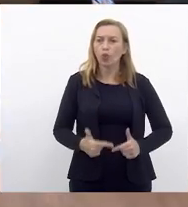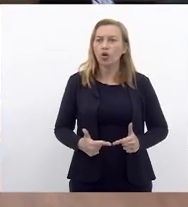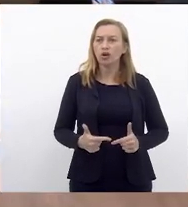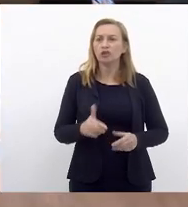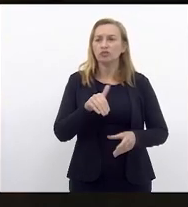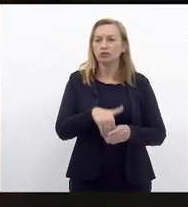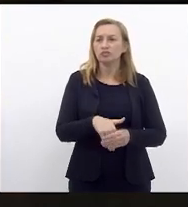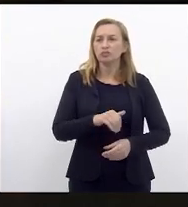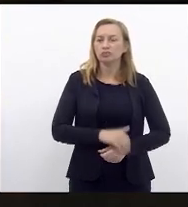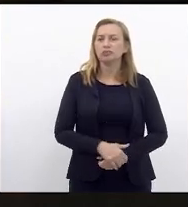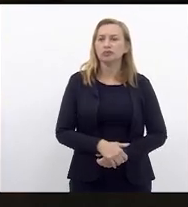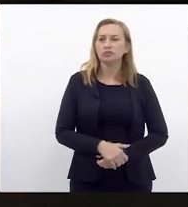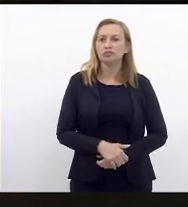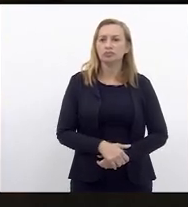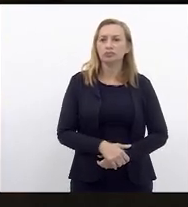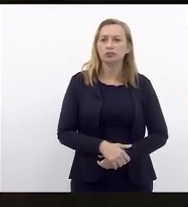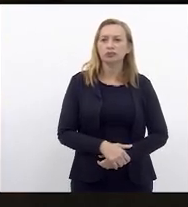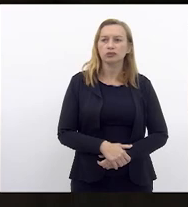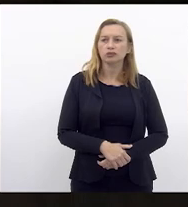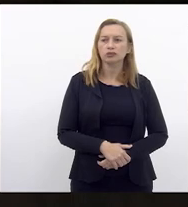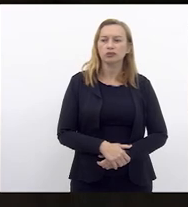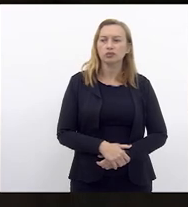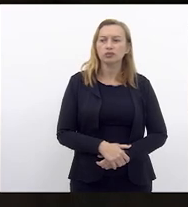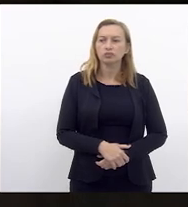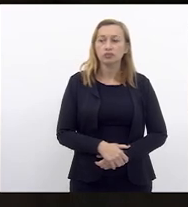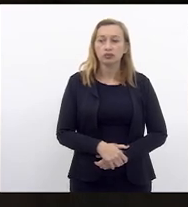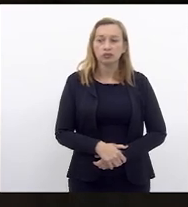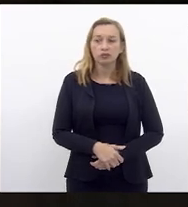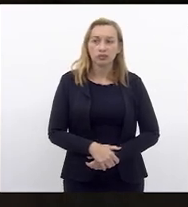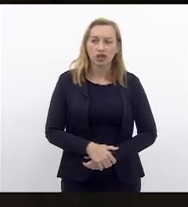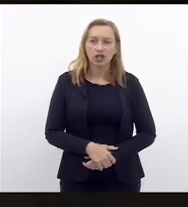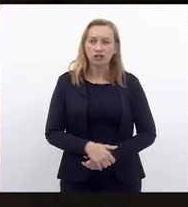Deputada Zeidan, vota abstenção. Aqui.